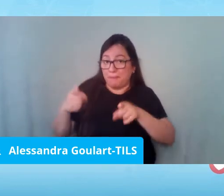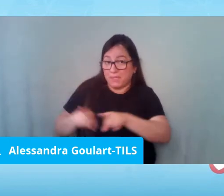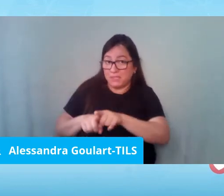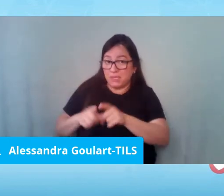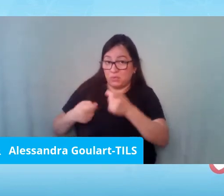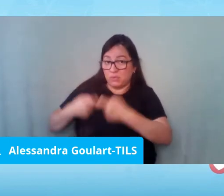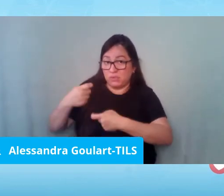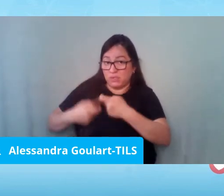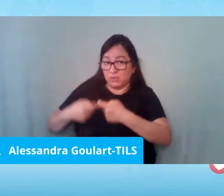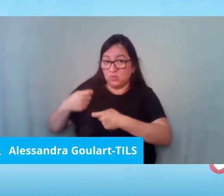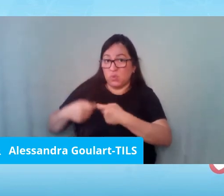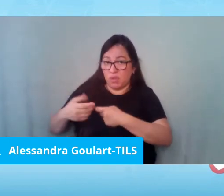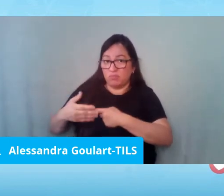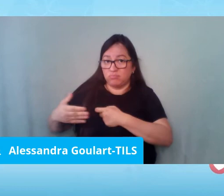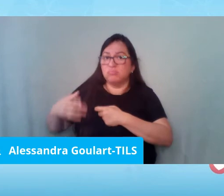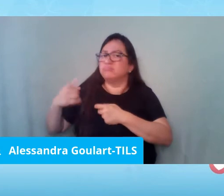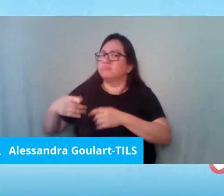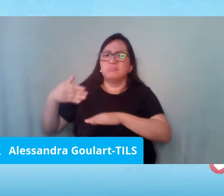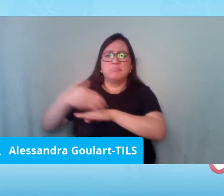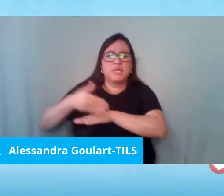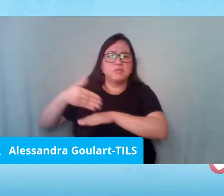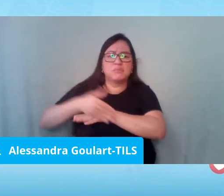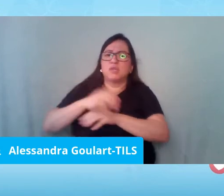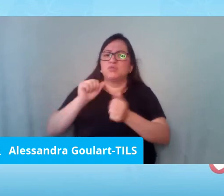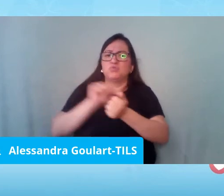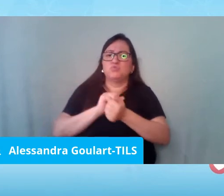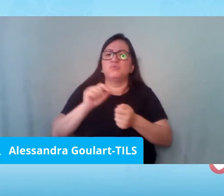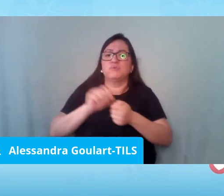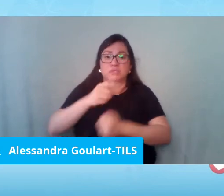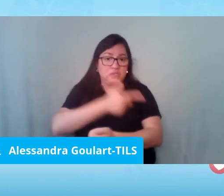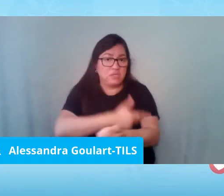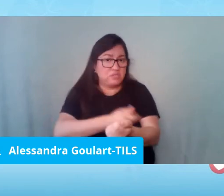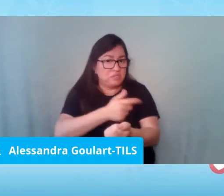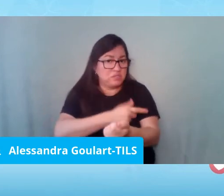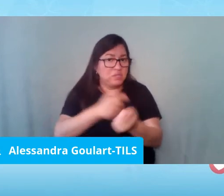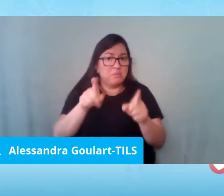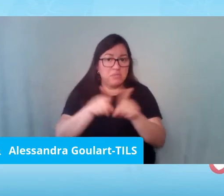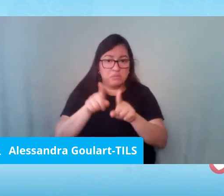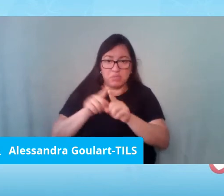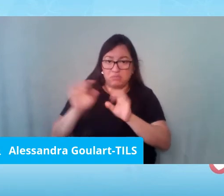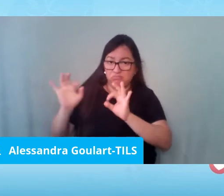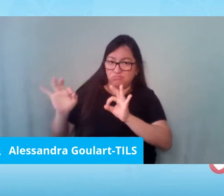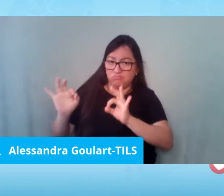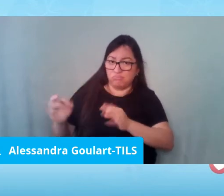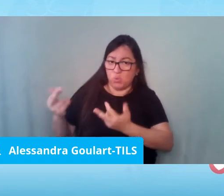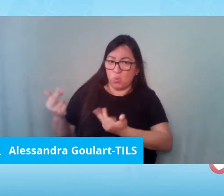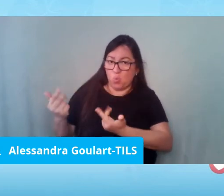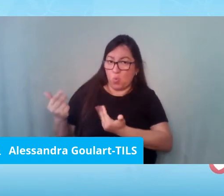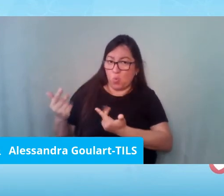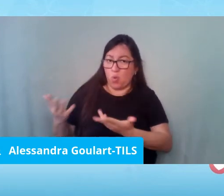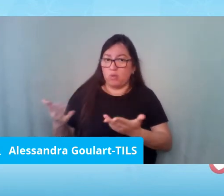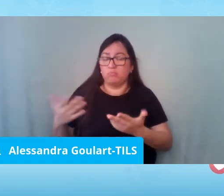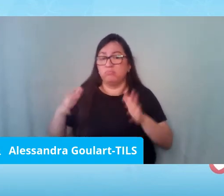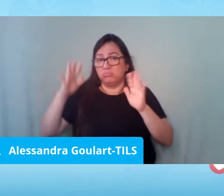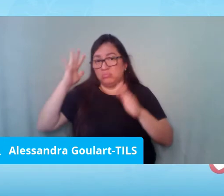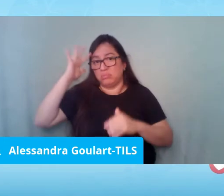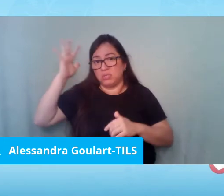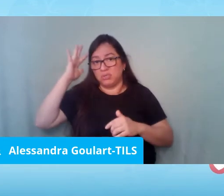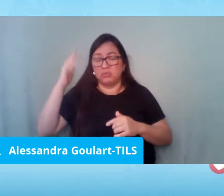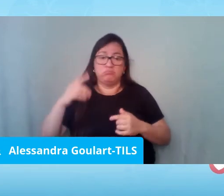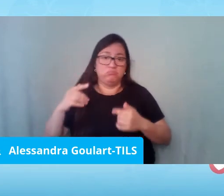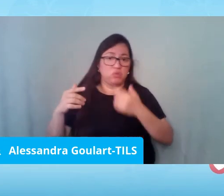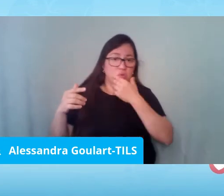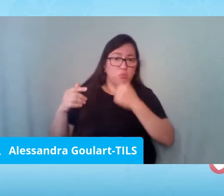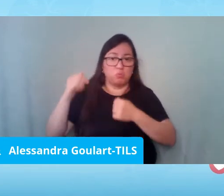pré-natal, né? De que participar fazendo exames também, porque a gente precisa, eu imagino que o casal ele continue